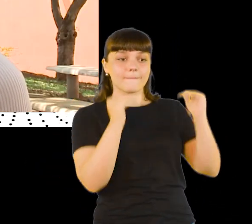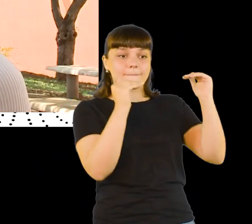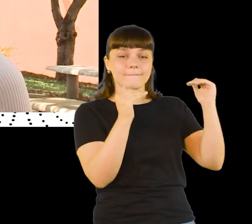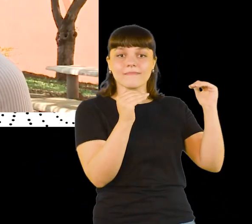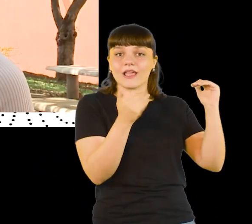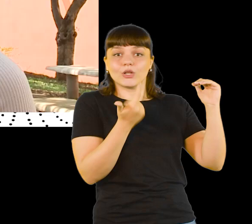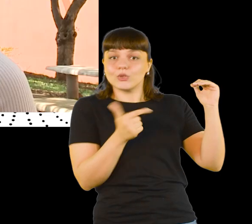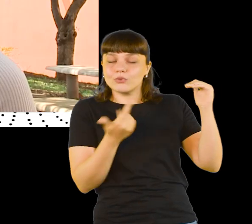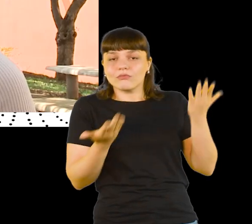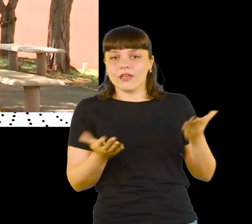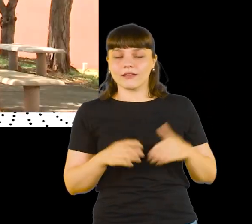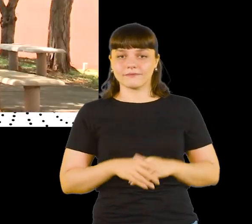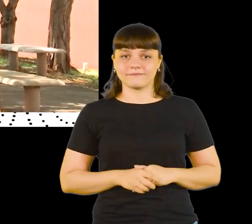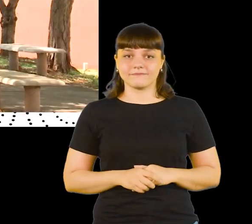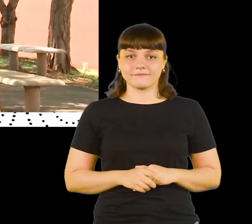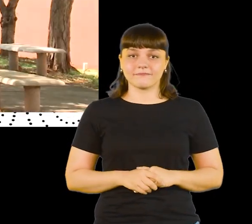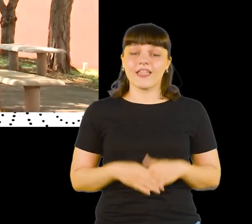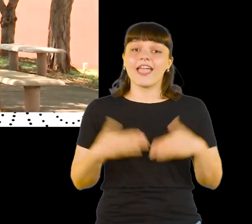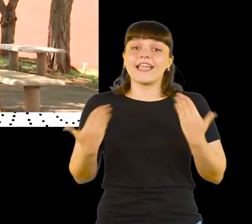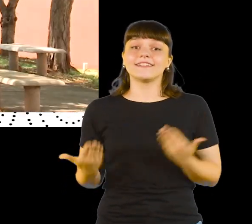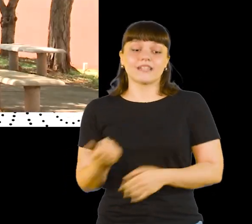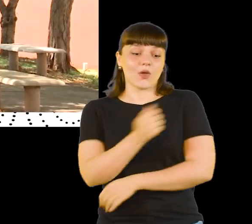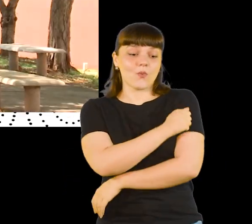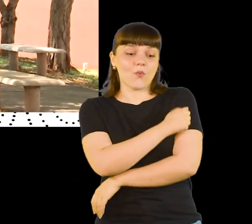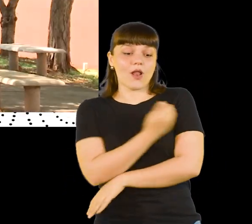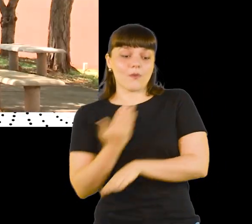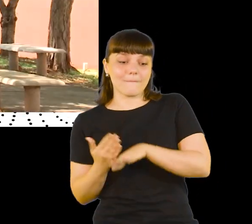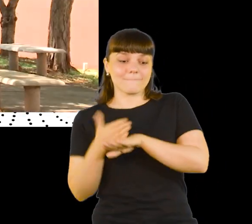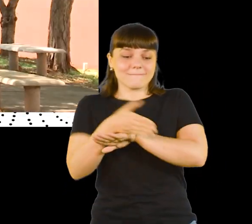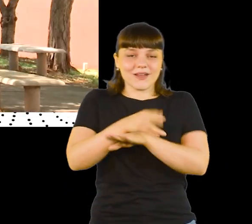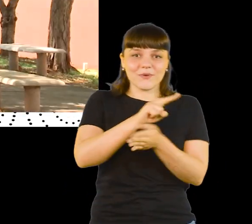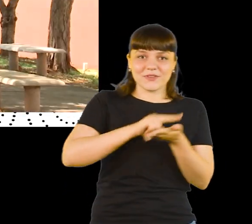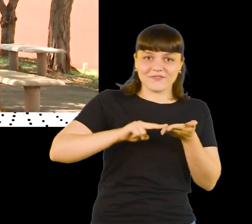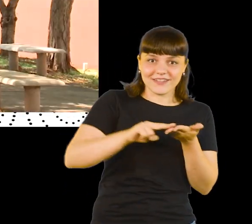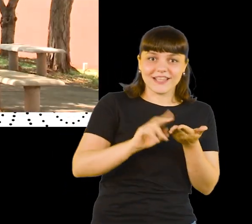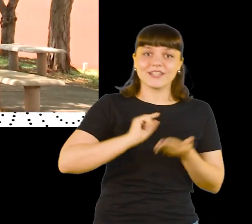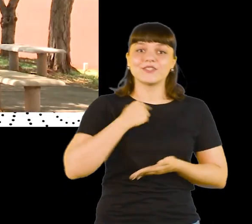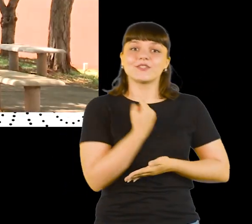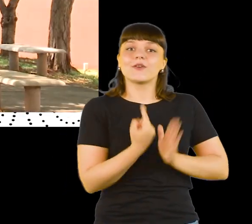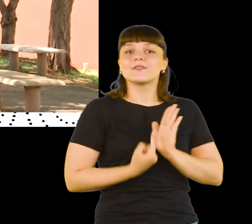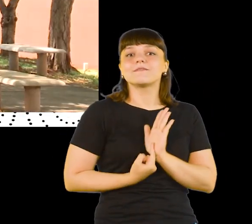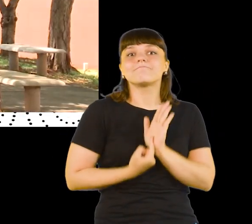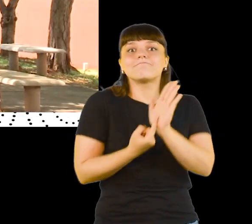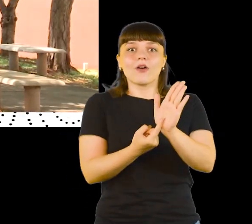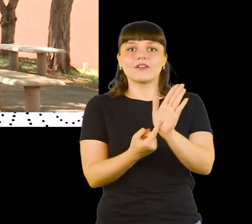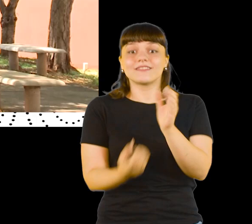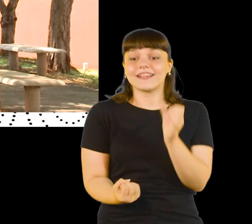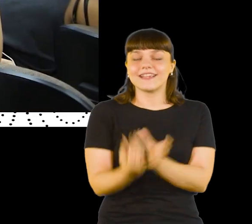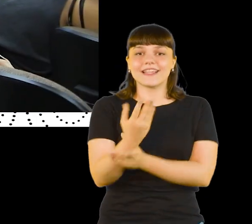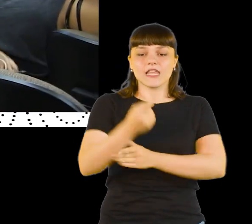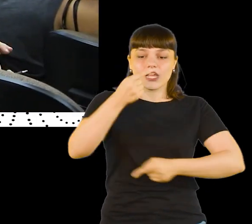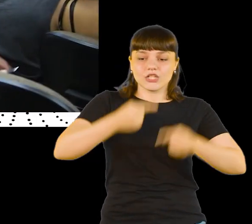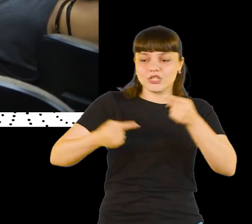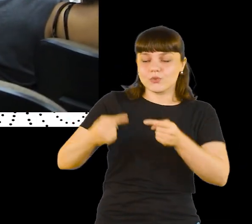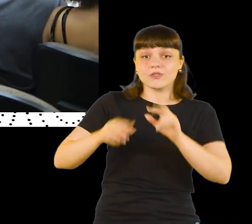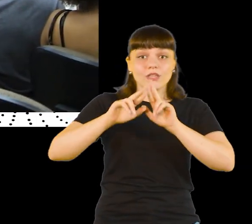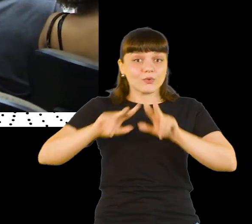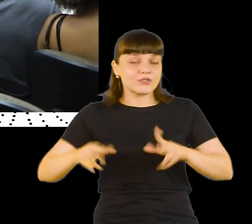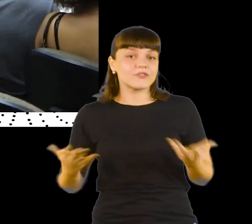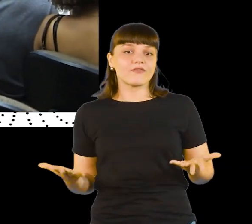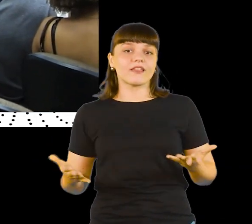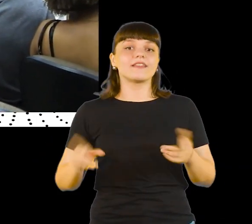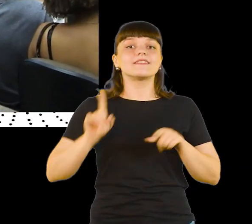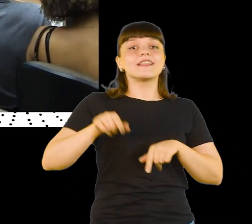numa camada mais superior, assim. E trazendo esses alunos para a universidade, a gente traz mais discussões, então é uma diversidade de discussão, é